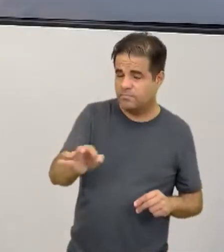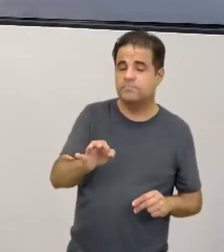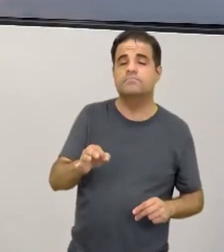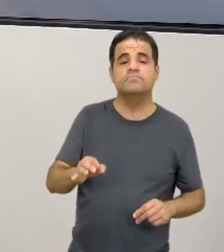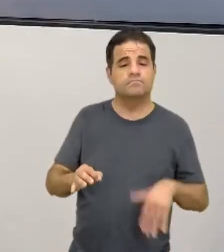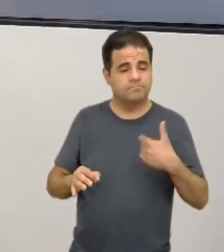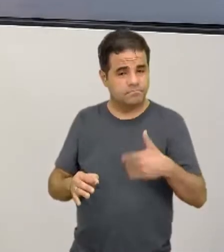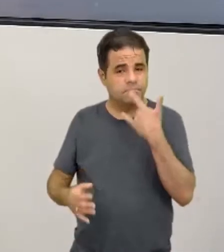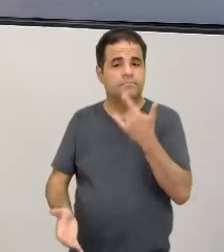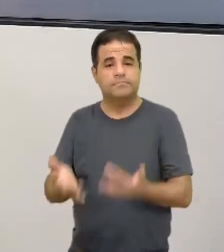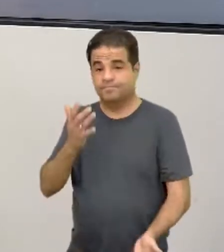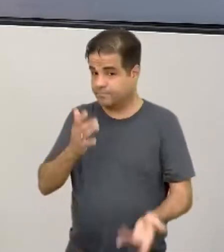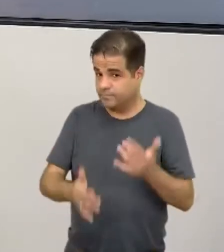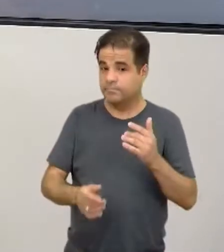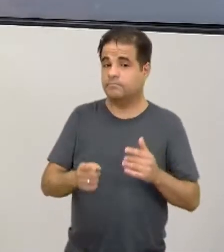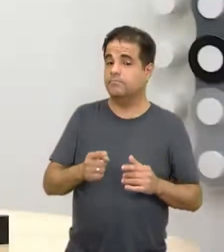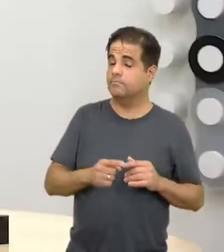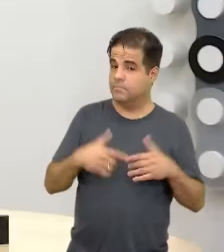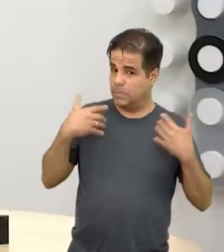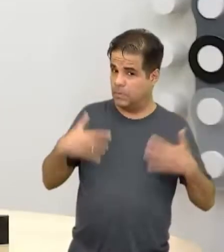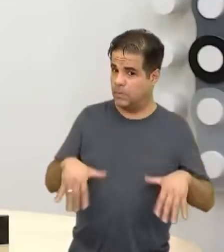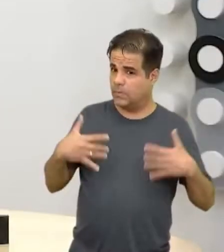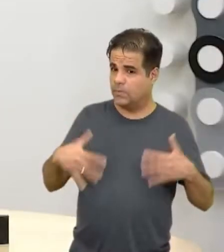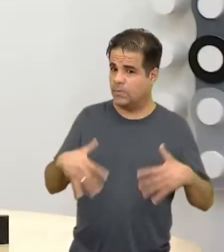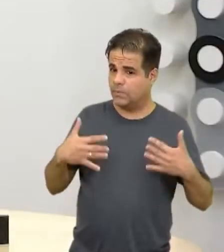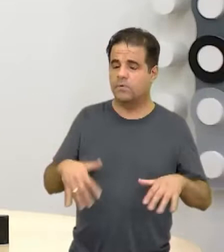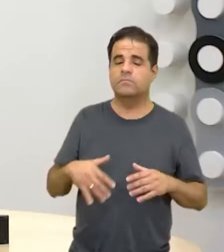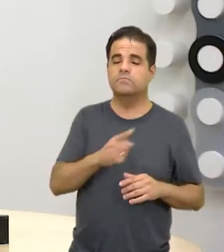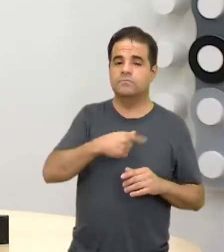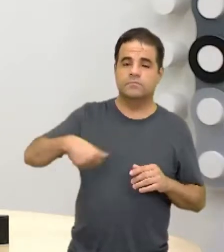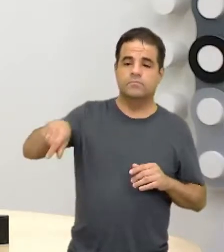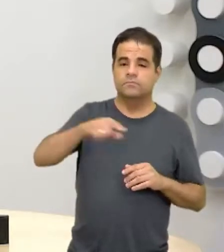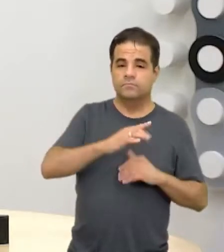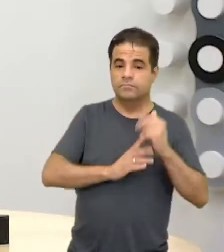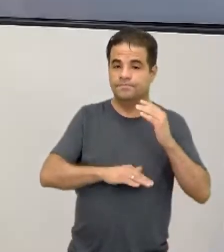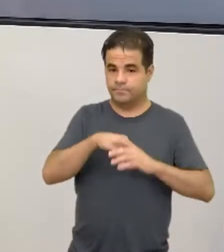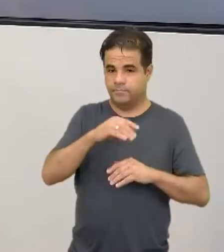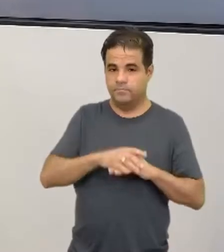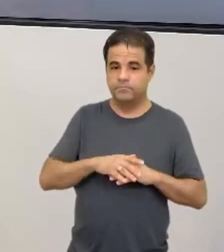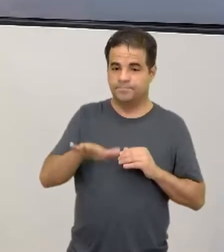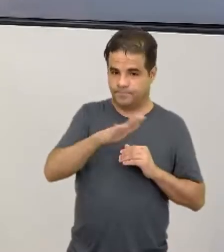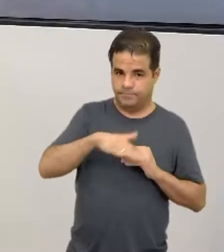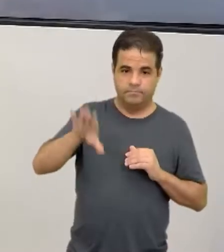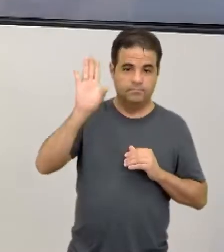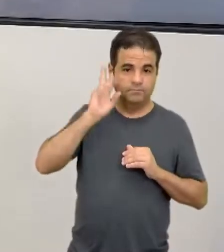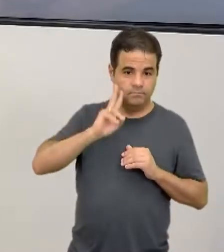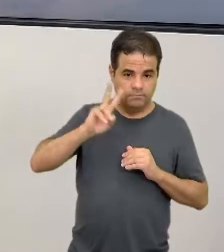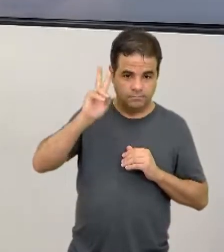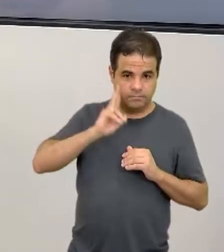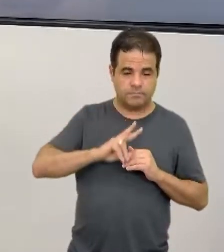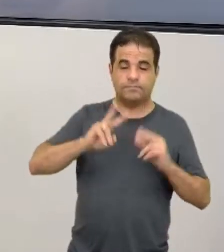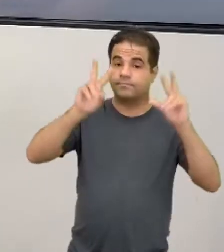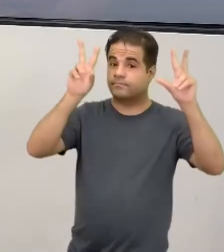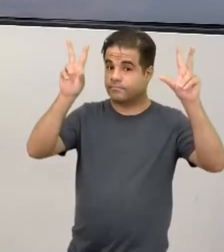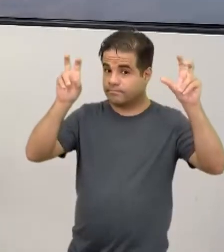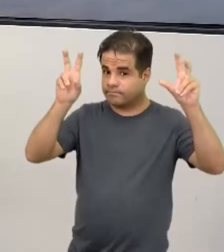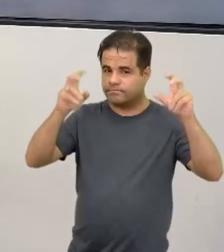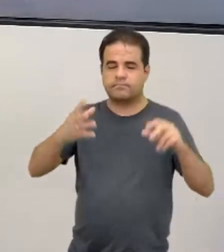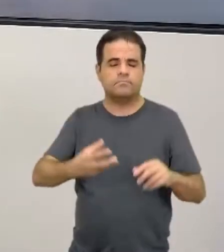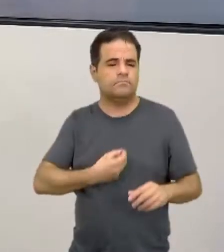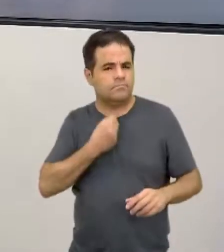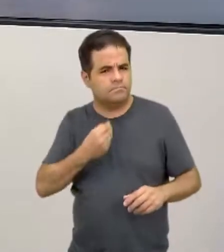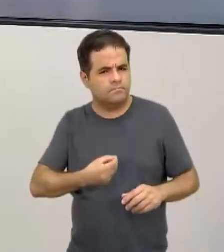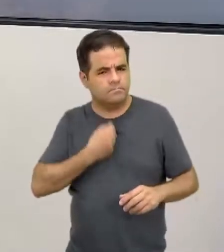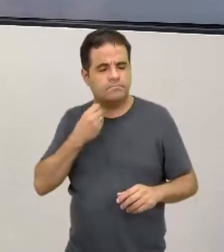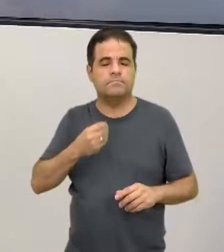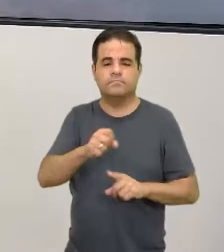O vive, né? a caça, né? Exato, Com o desenvolvimento das Isso. mãos. Muito bem lembrado. Então, essas questões de